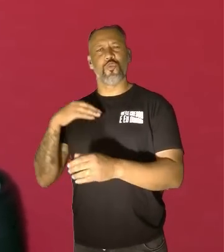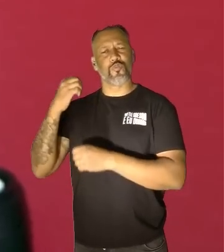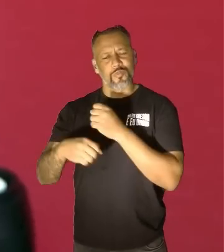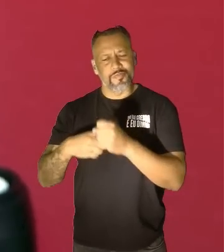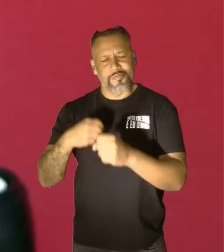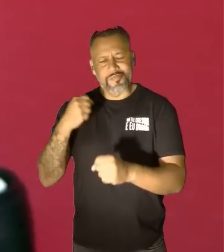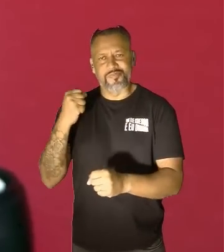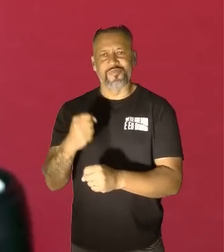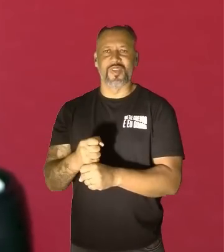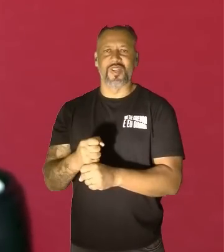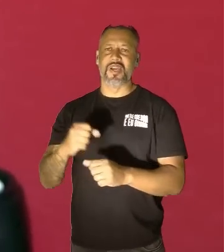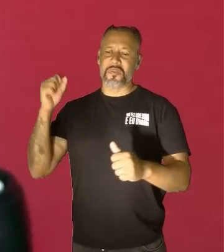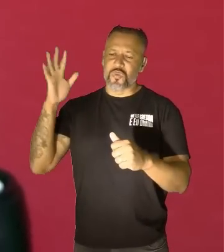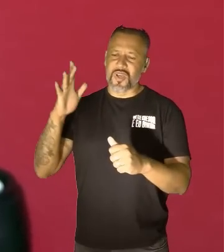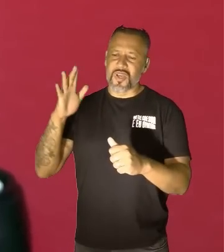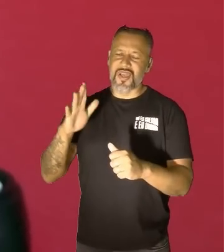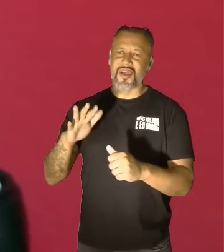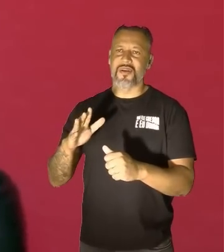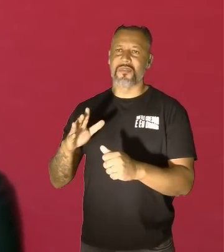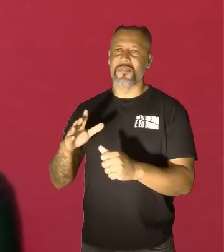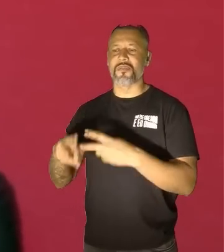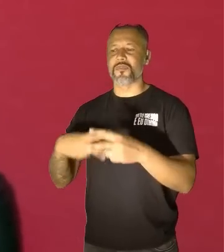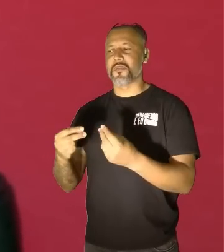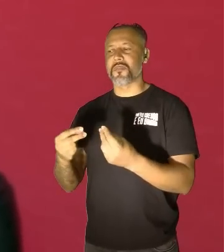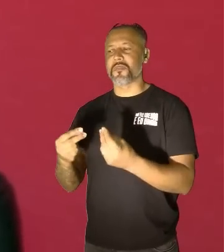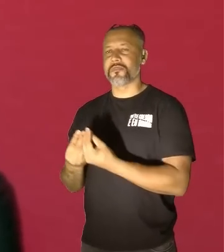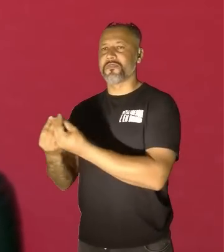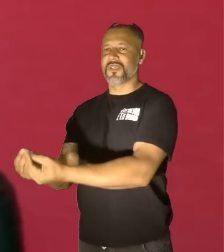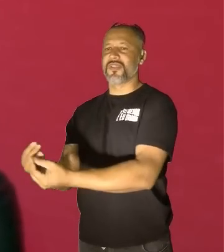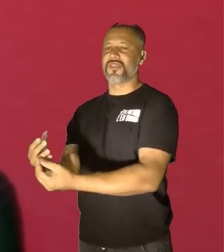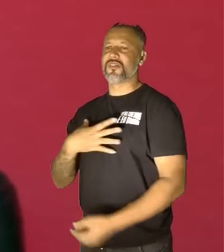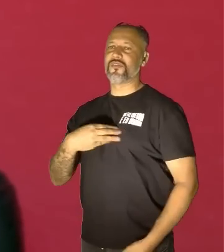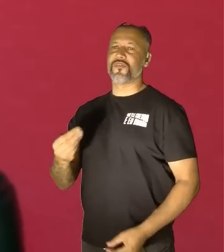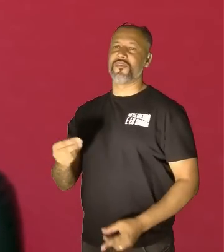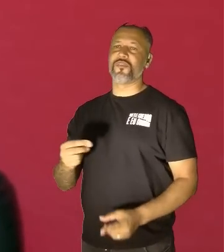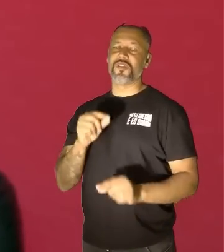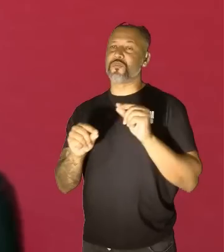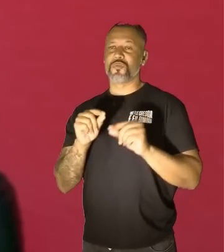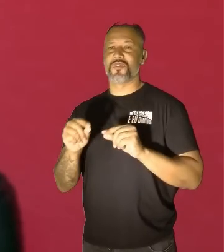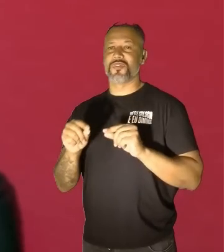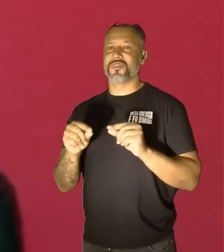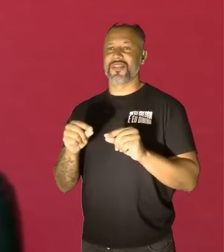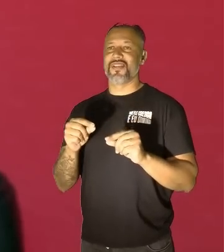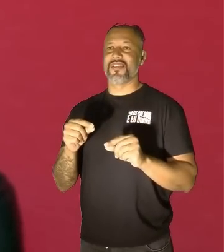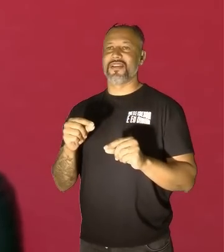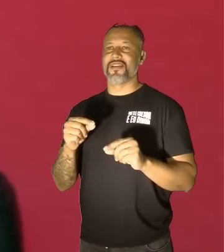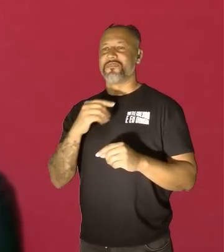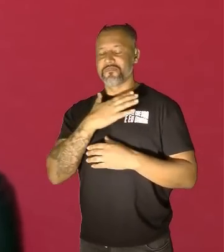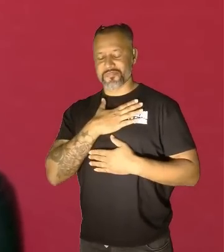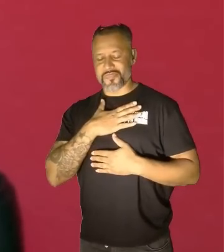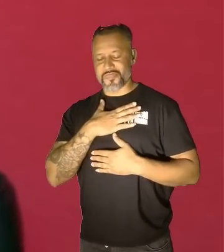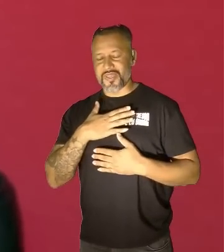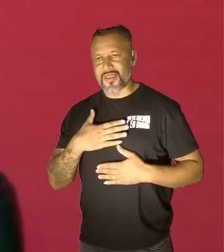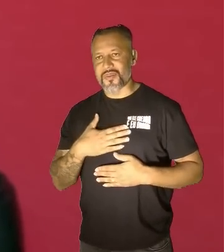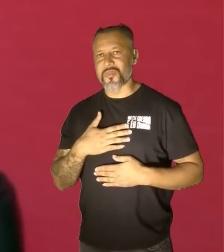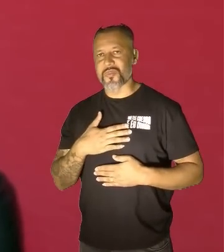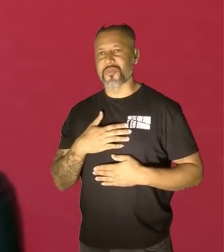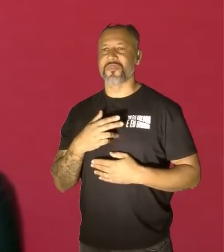dava um ferrorama. Não, todo ano ela dava o mesmo